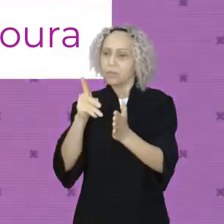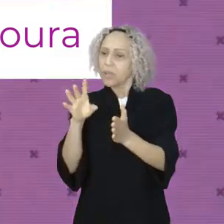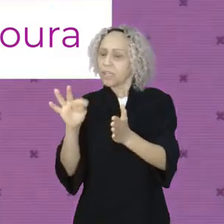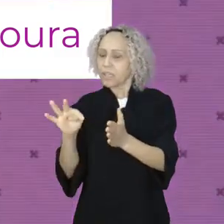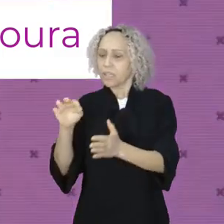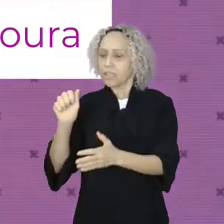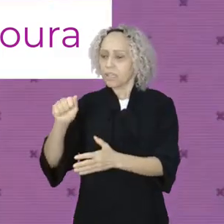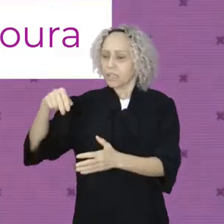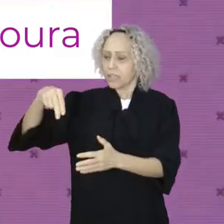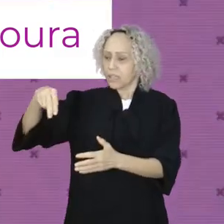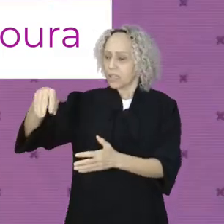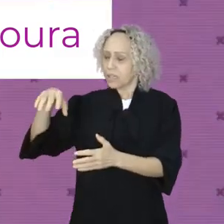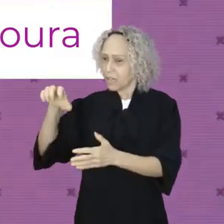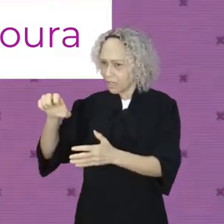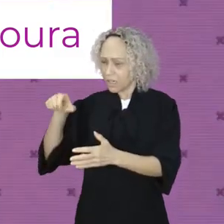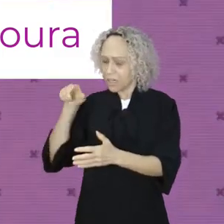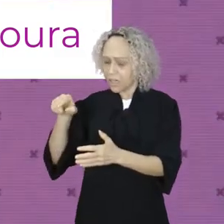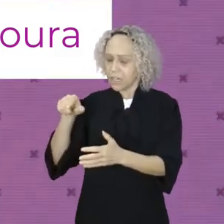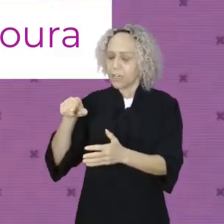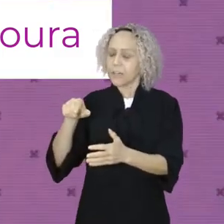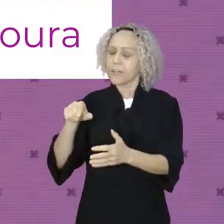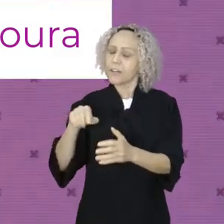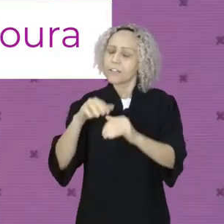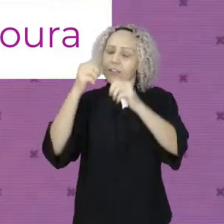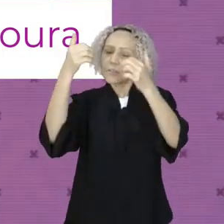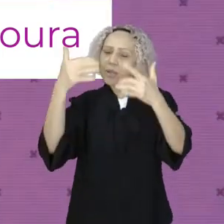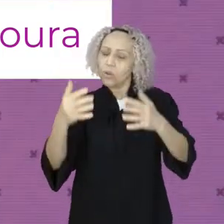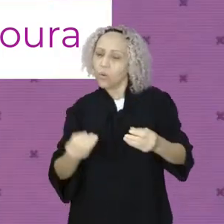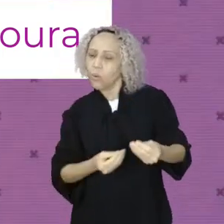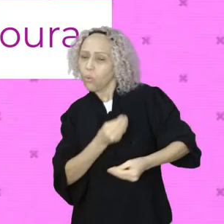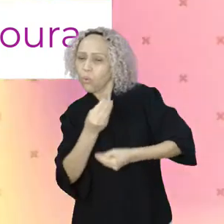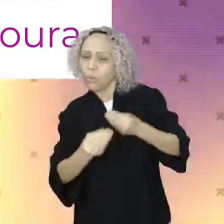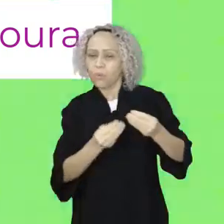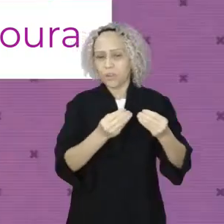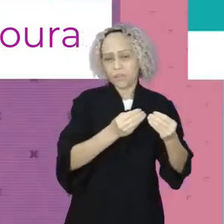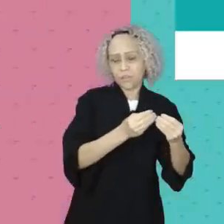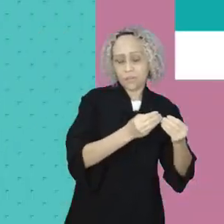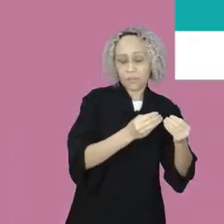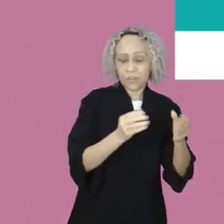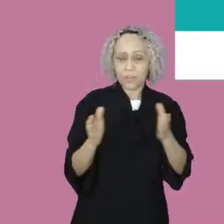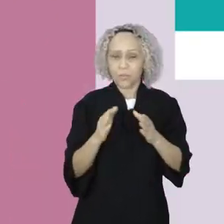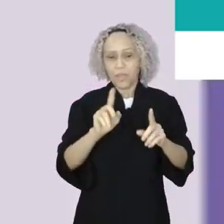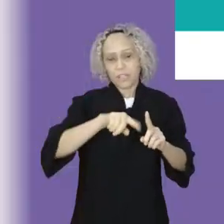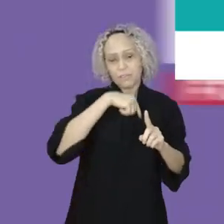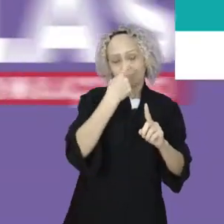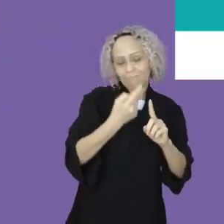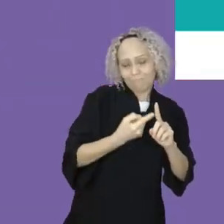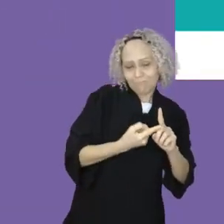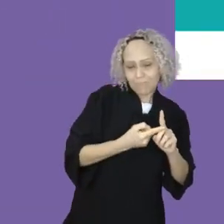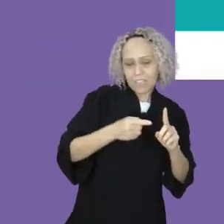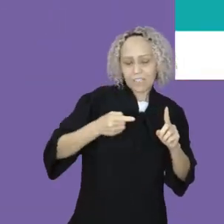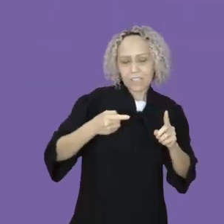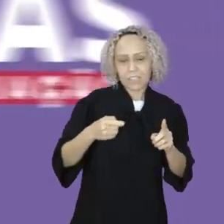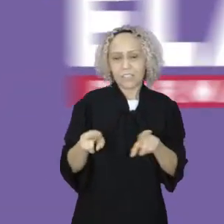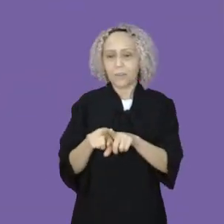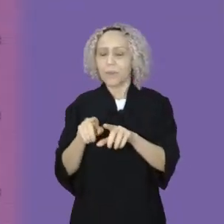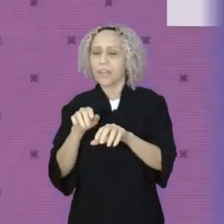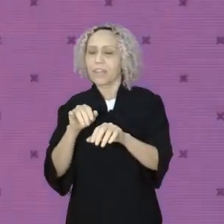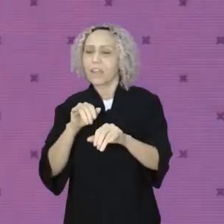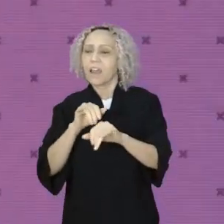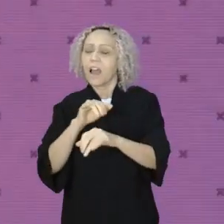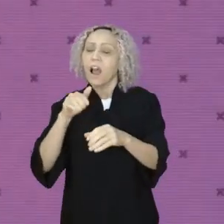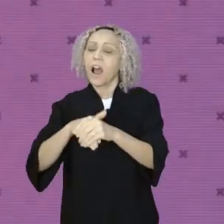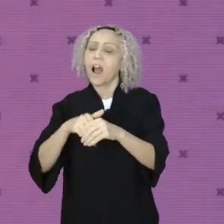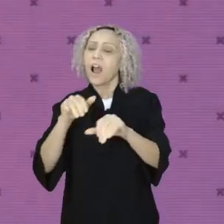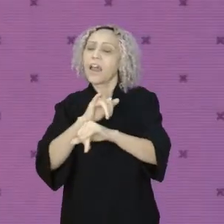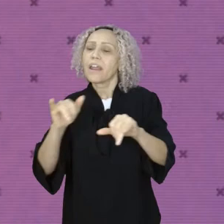de gestação em meio à campanha eleitoral e como tem sido conciliar a política com a maternidade. Fique com a gente, porque o TV Elas por